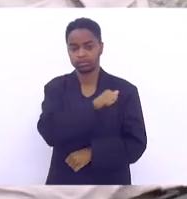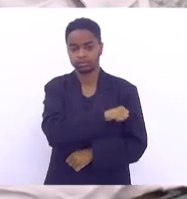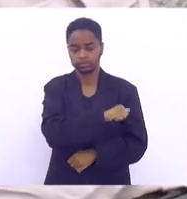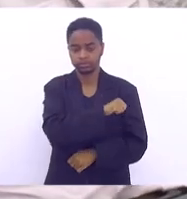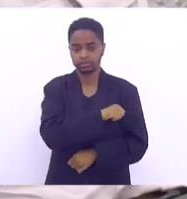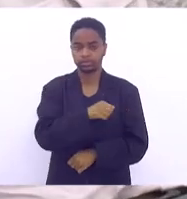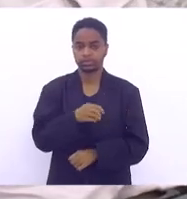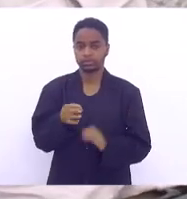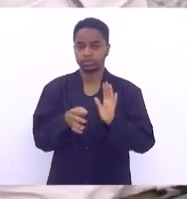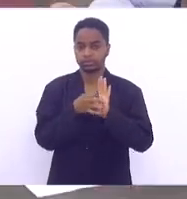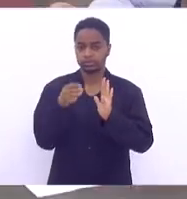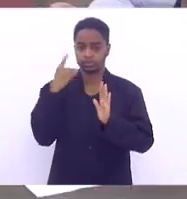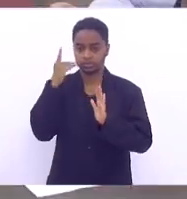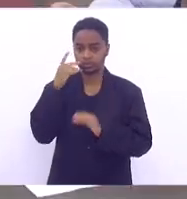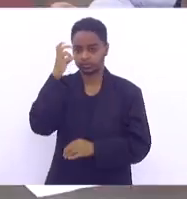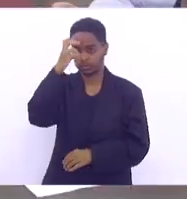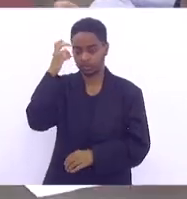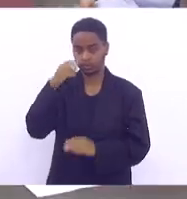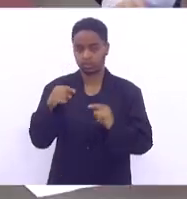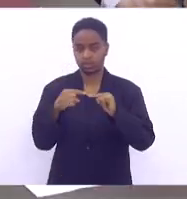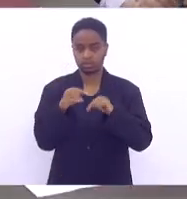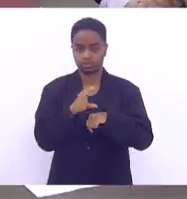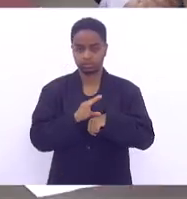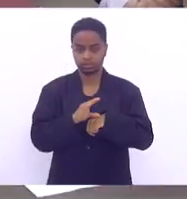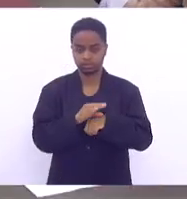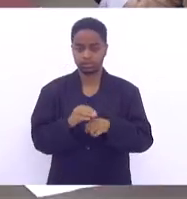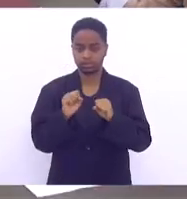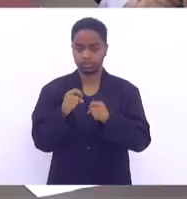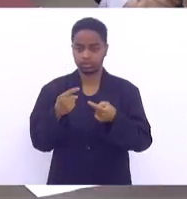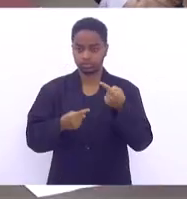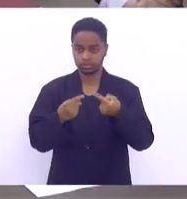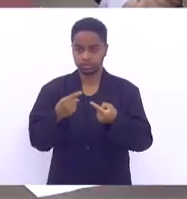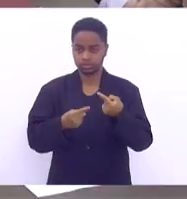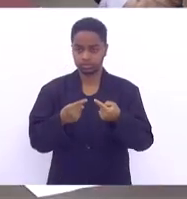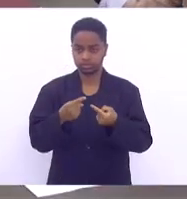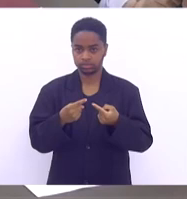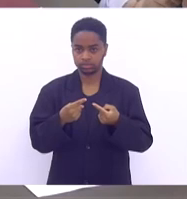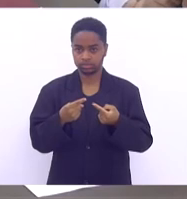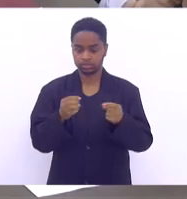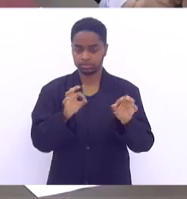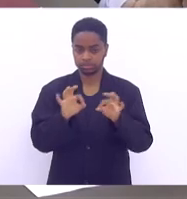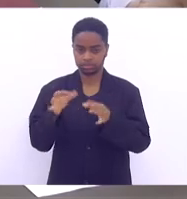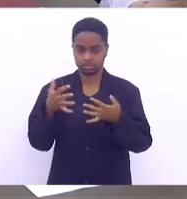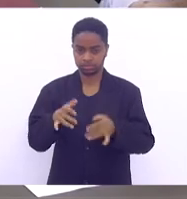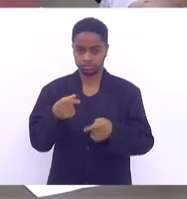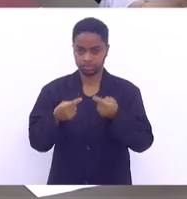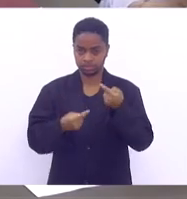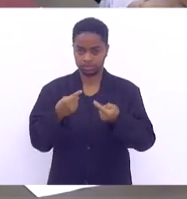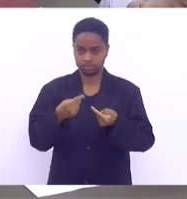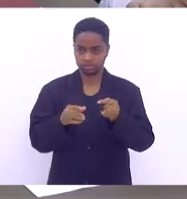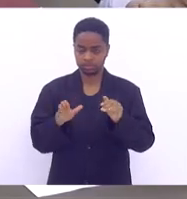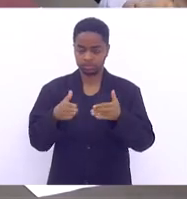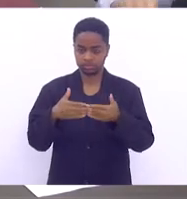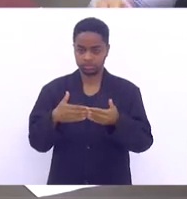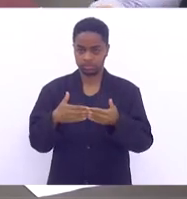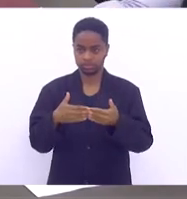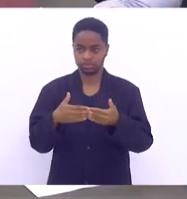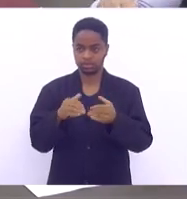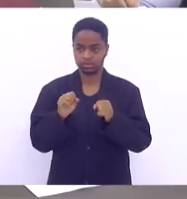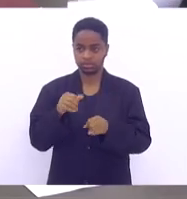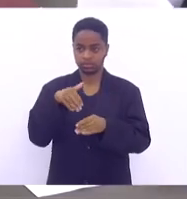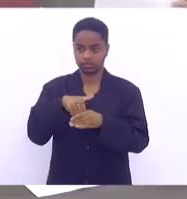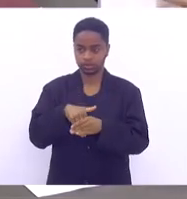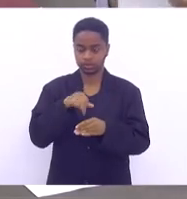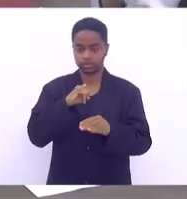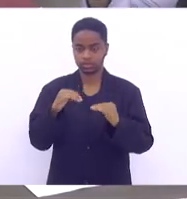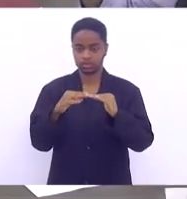Lima. É pela constitucionalidade. Em discussão. Não havendo quem queira discutir, encerrada a discussão. Em